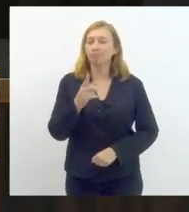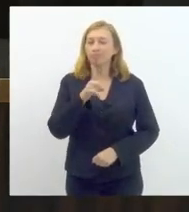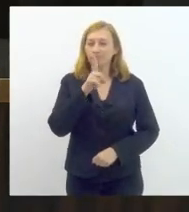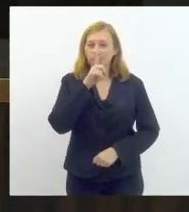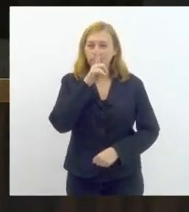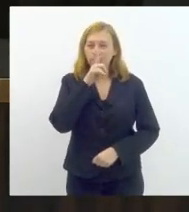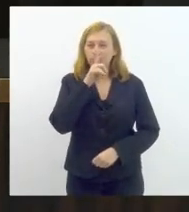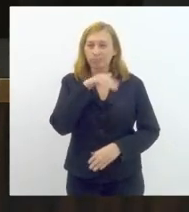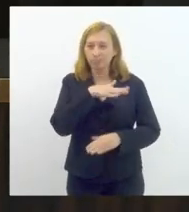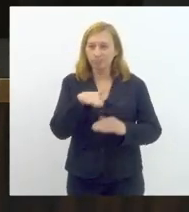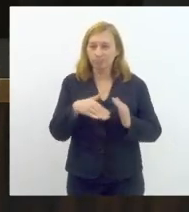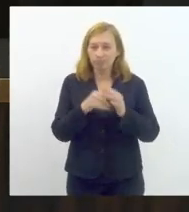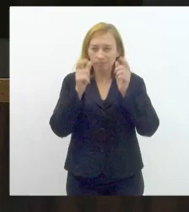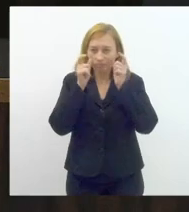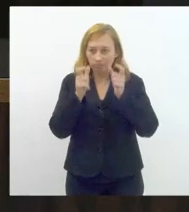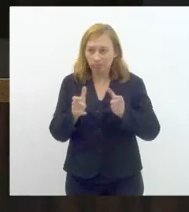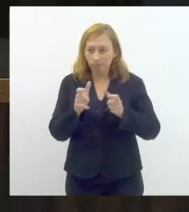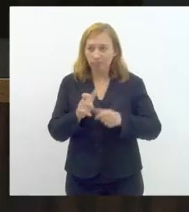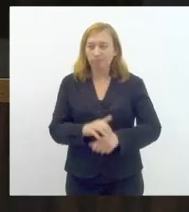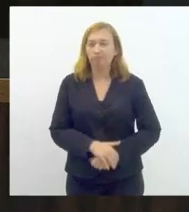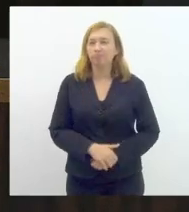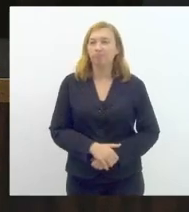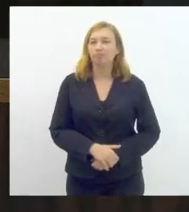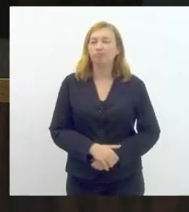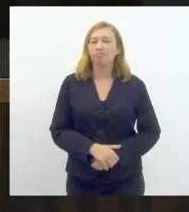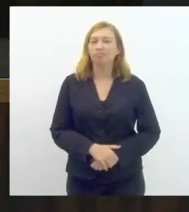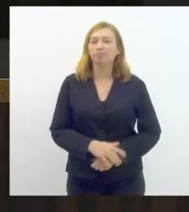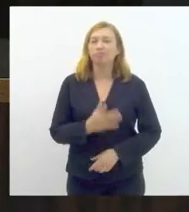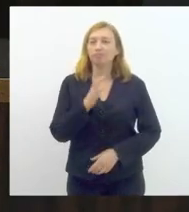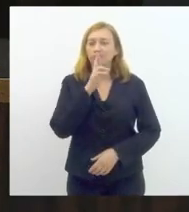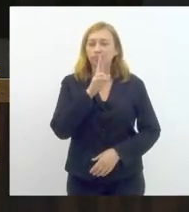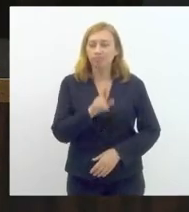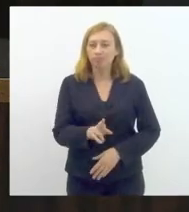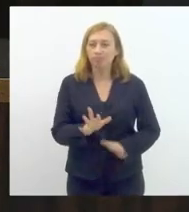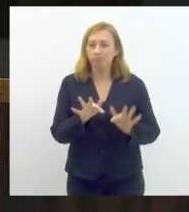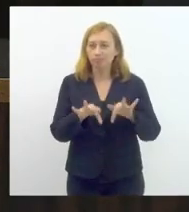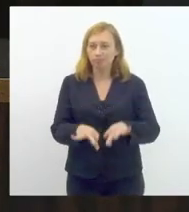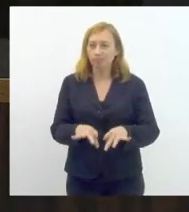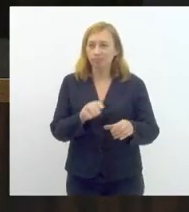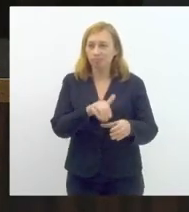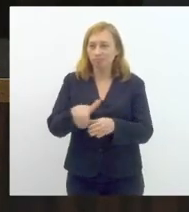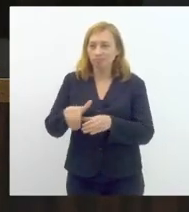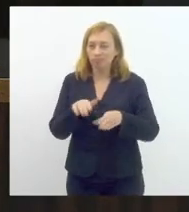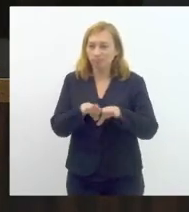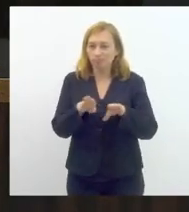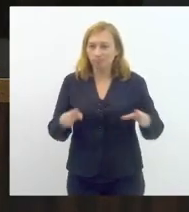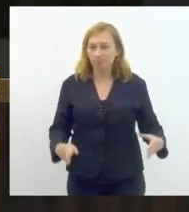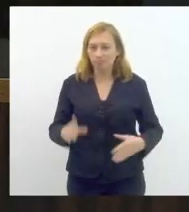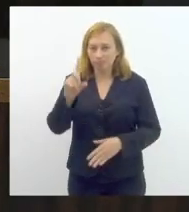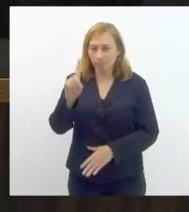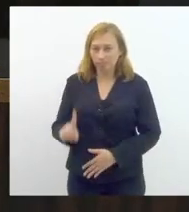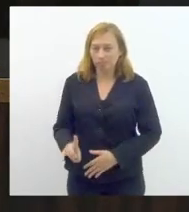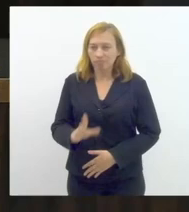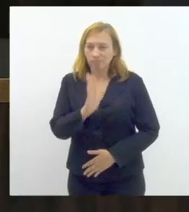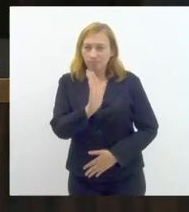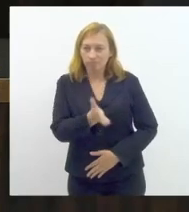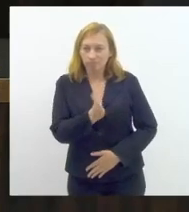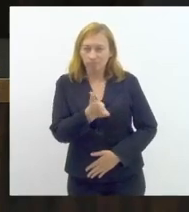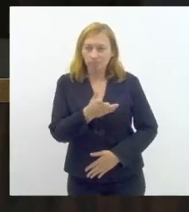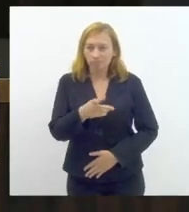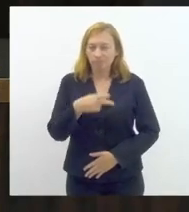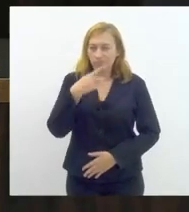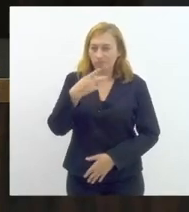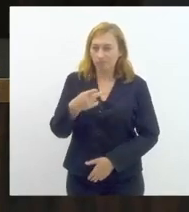silêncio total e atenção. Chegamos aqui a um resultado para a eleição da mesa diretora e já antecipo